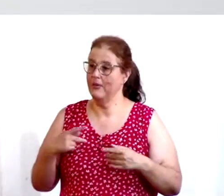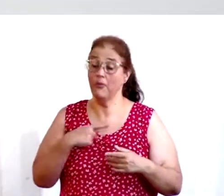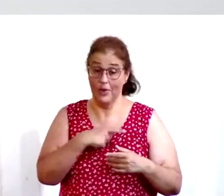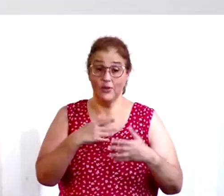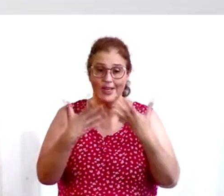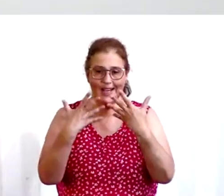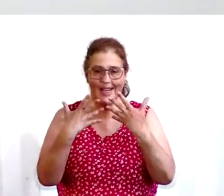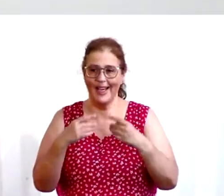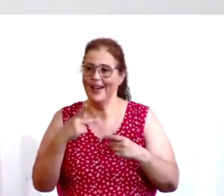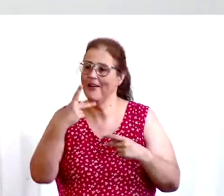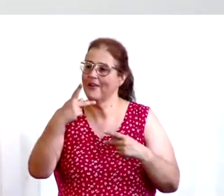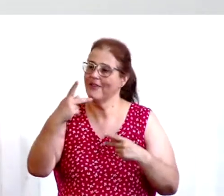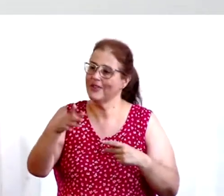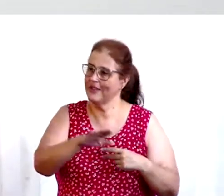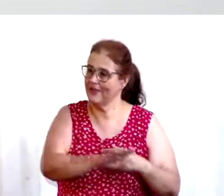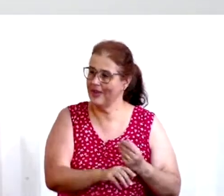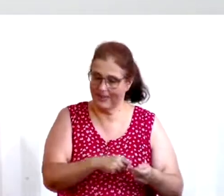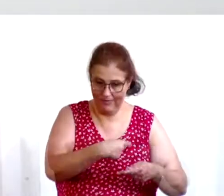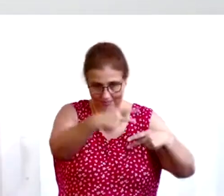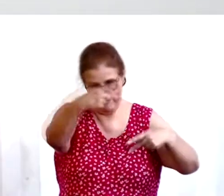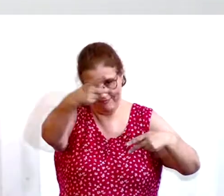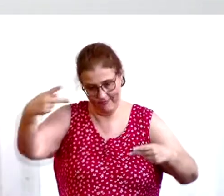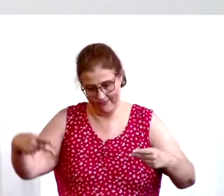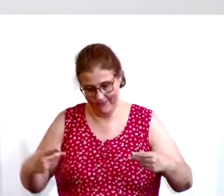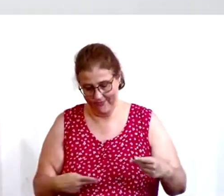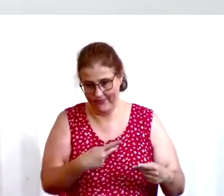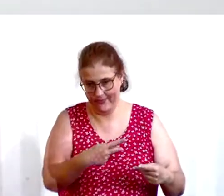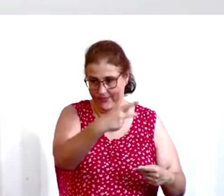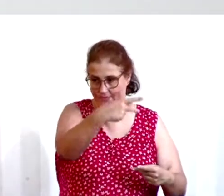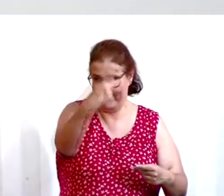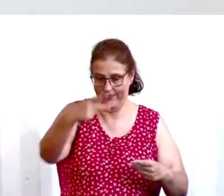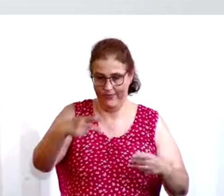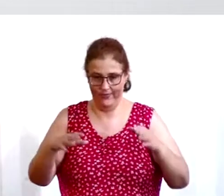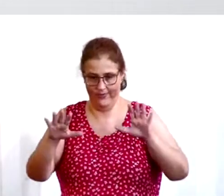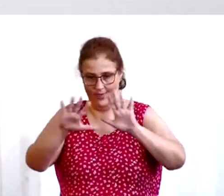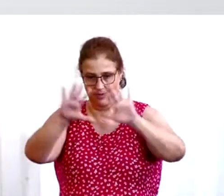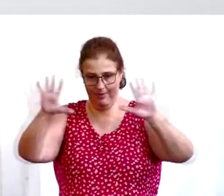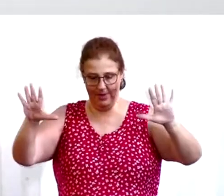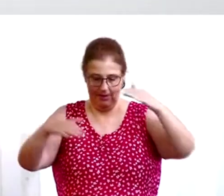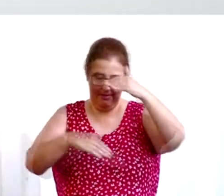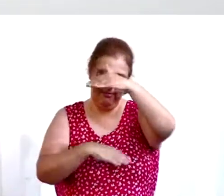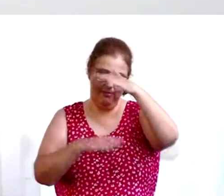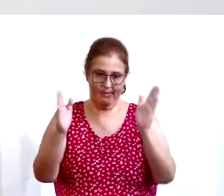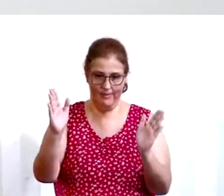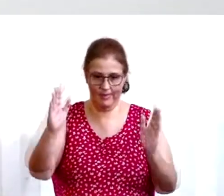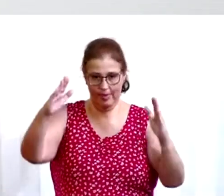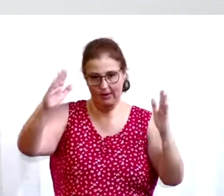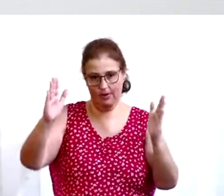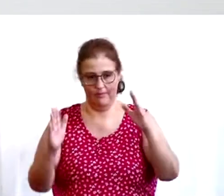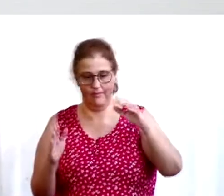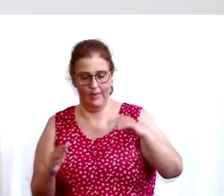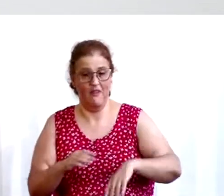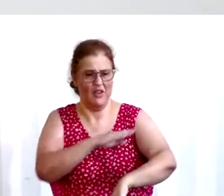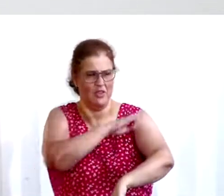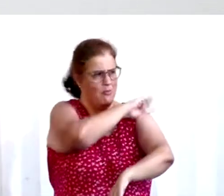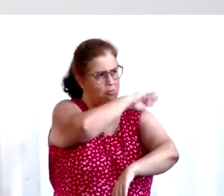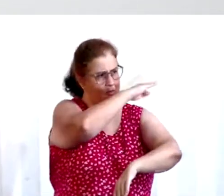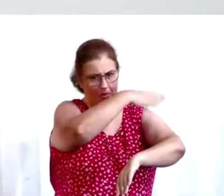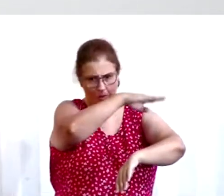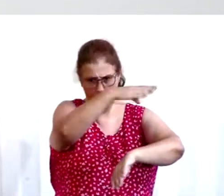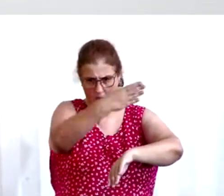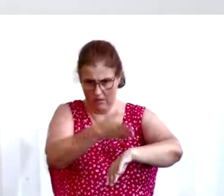papel. Façam uma montanha à esquerda, a montanha bem grande. Como o reverendo Robert leu, lá em